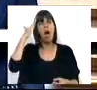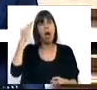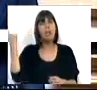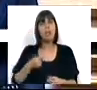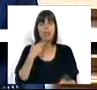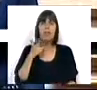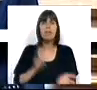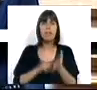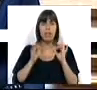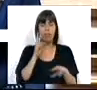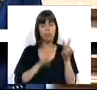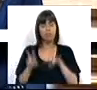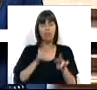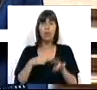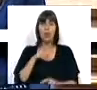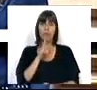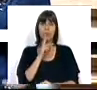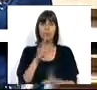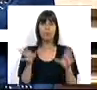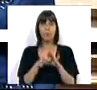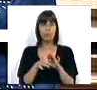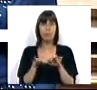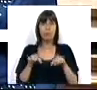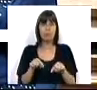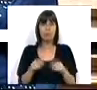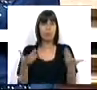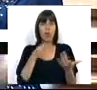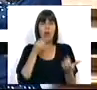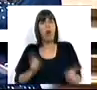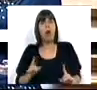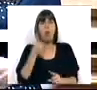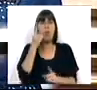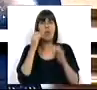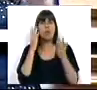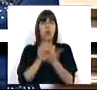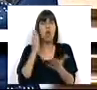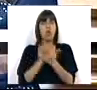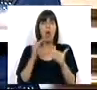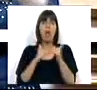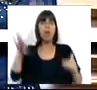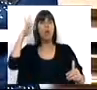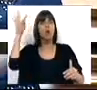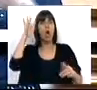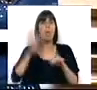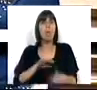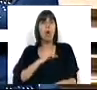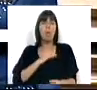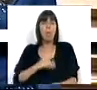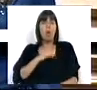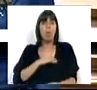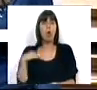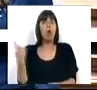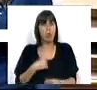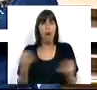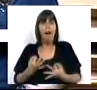grande seriedade na observação que fazemos em relação a isto e não falar única e exclusivamente ao nível teórico de preocupações, porque preocupações